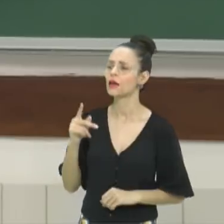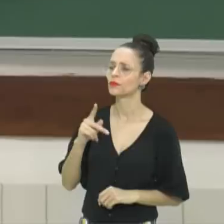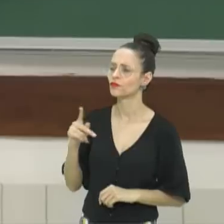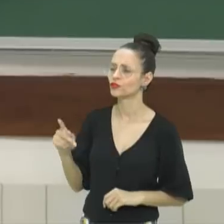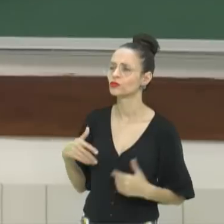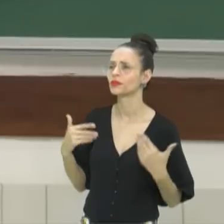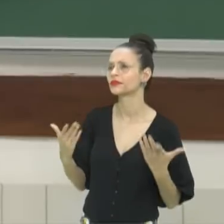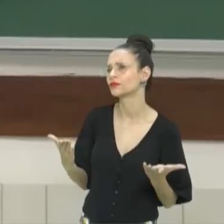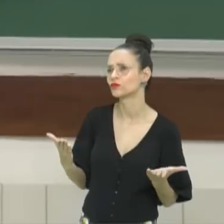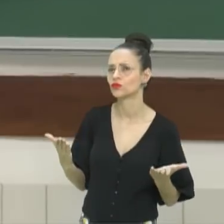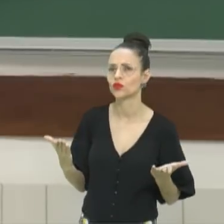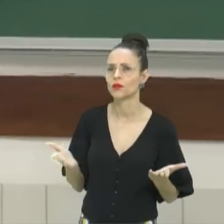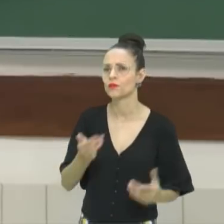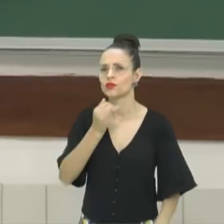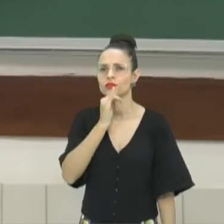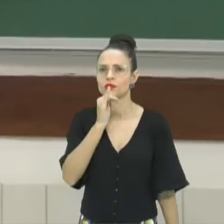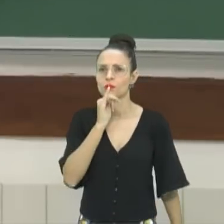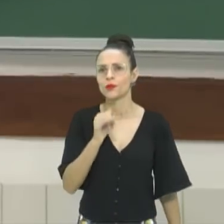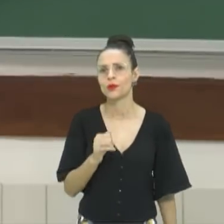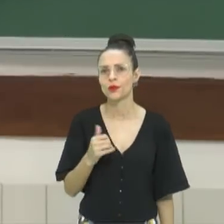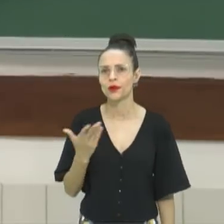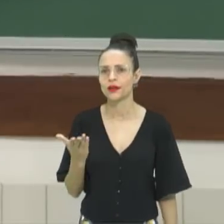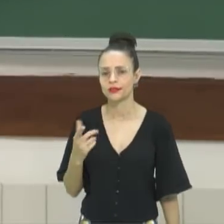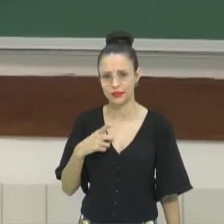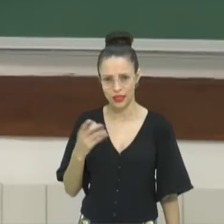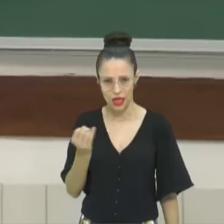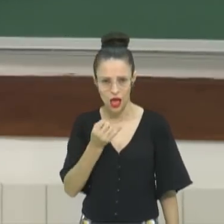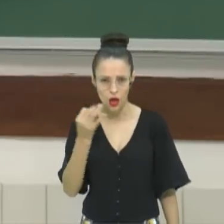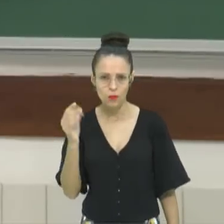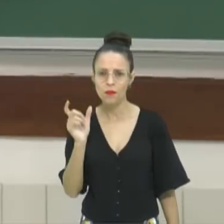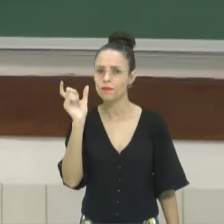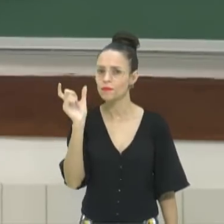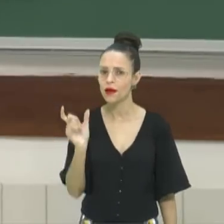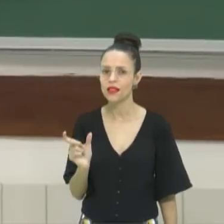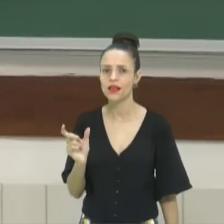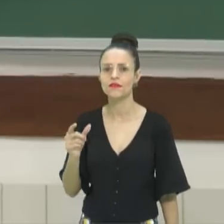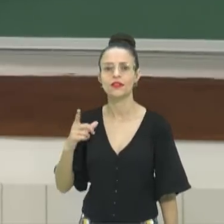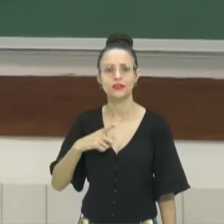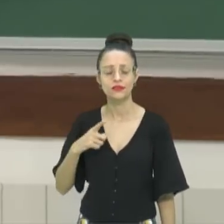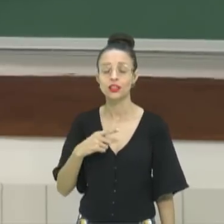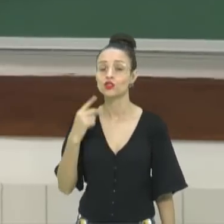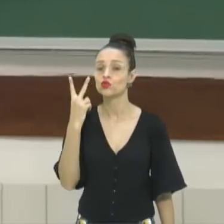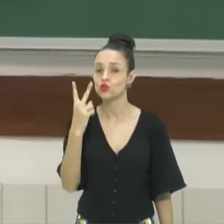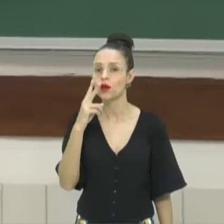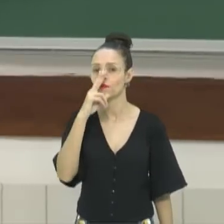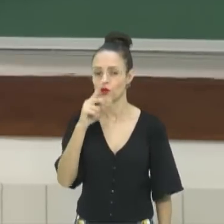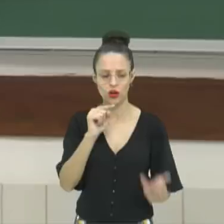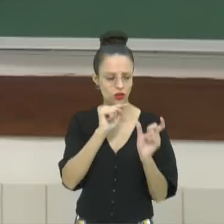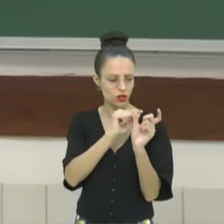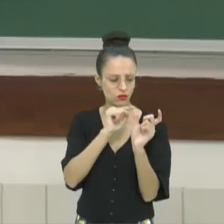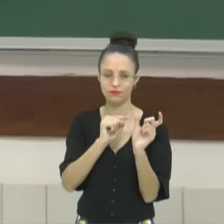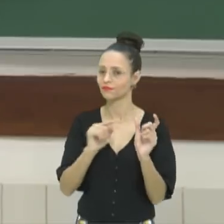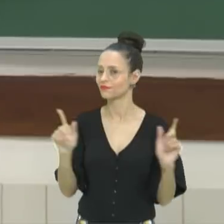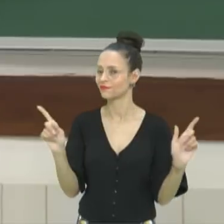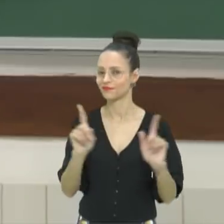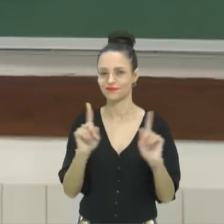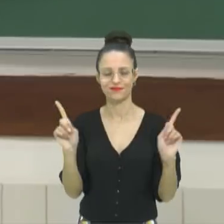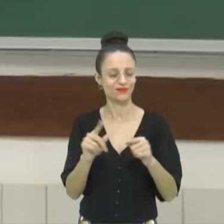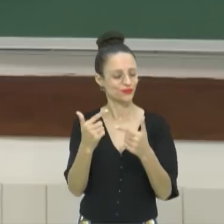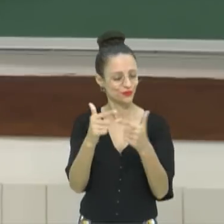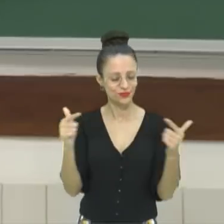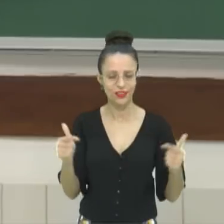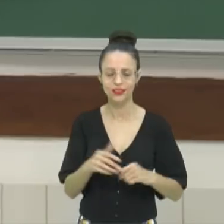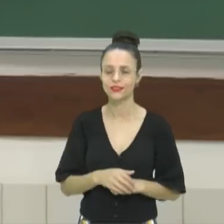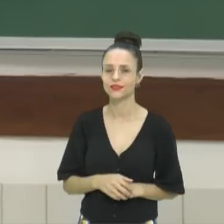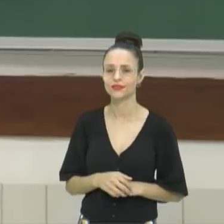professora, mas então, por exemplo, mas tem palavras, professora, que vai ter duas sílabas tônicas? Não, não tem.